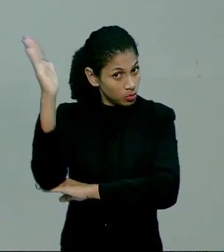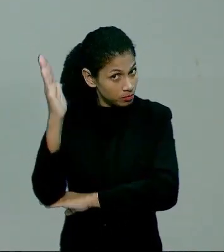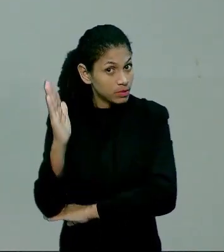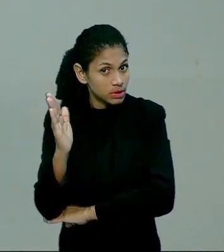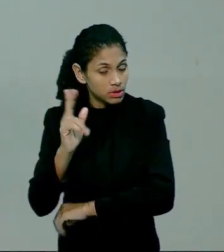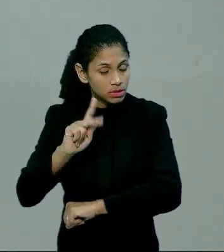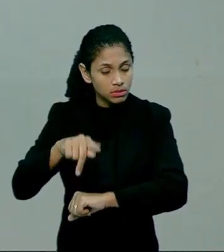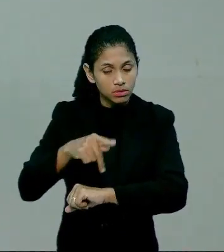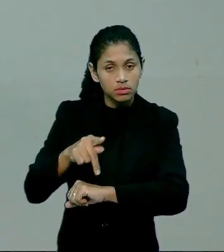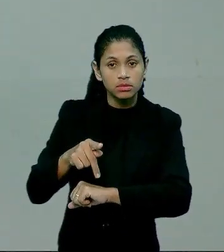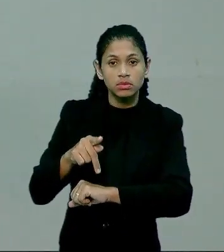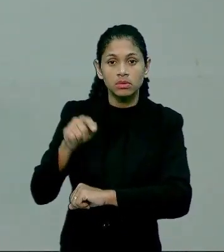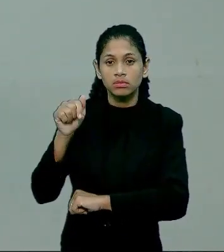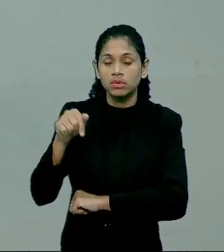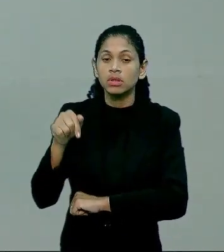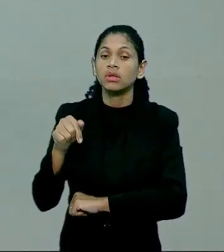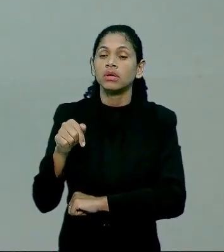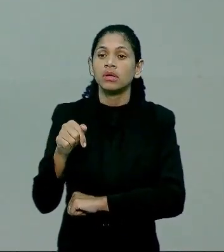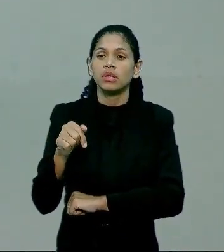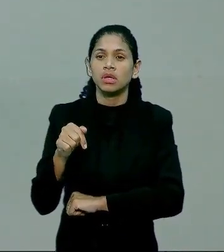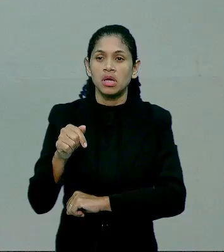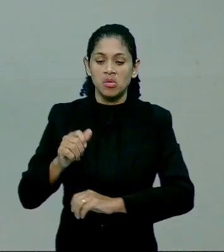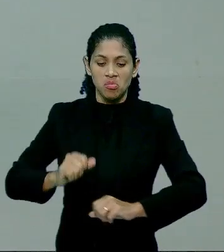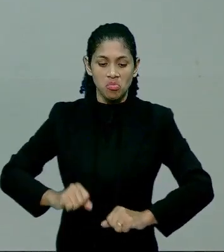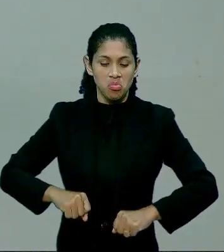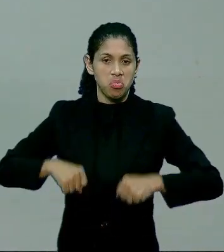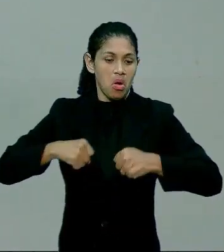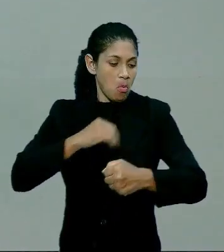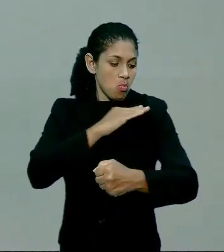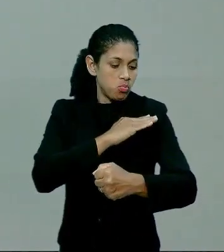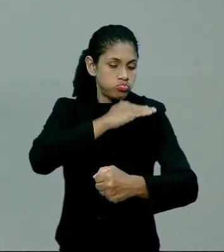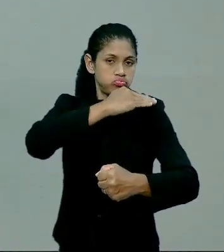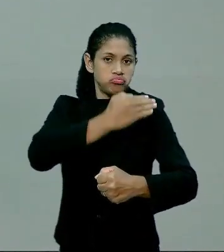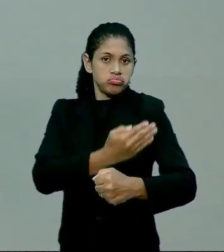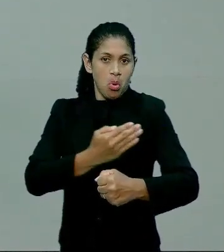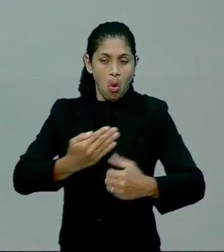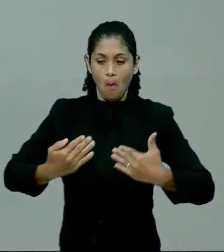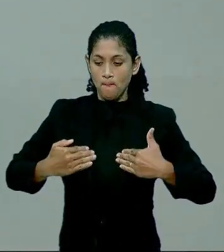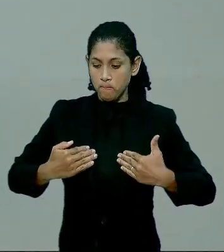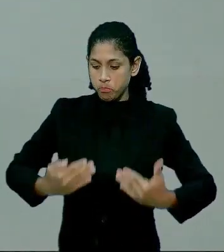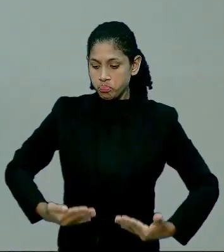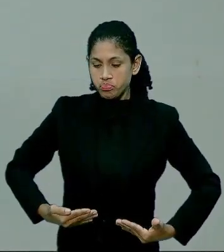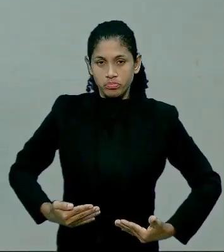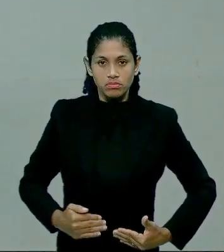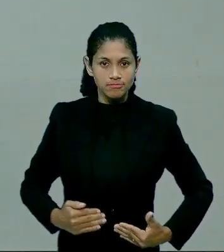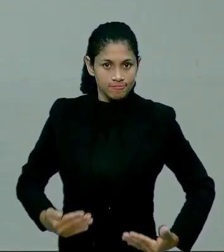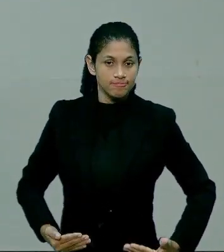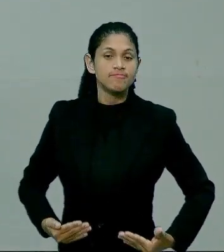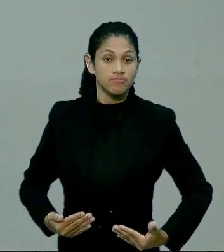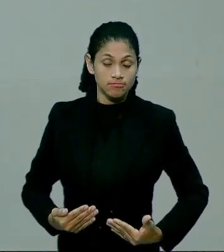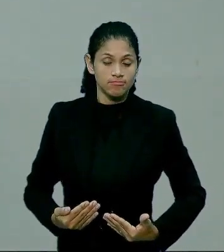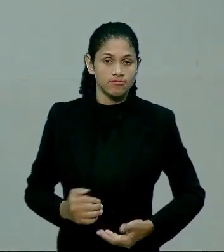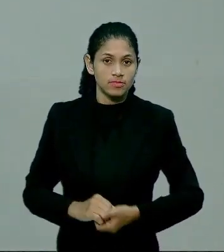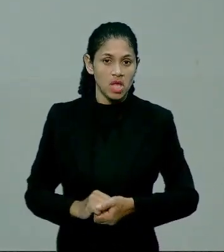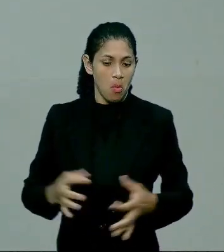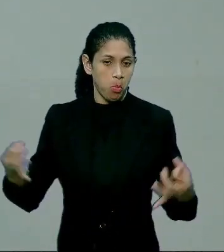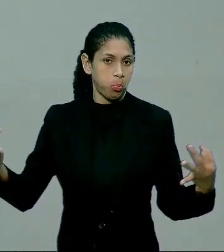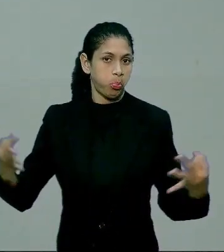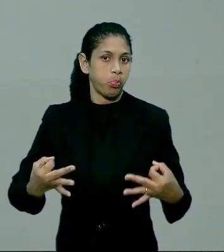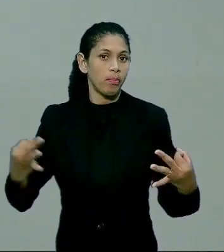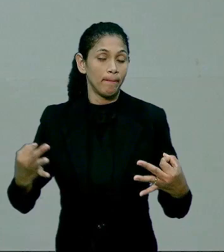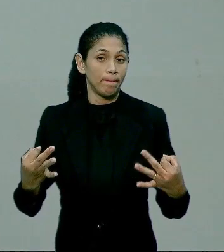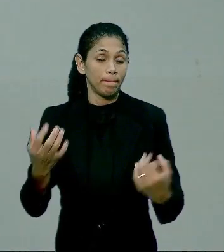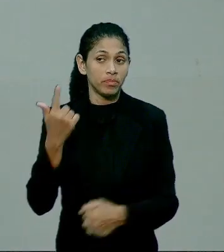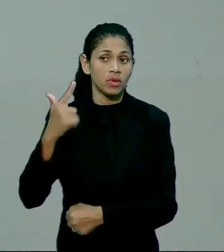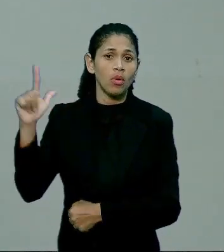país estereotipado pelo seu físico, pela sua plasticidade, no sentido de perfeição. Já